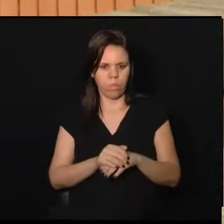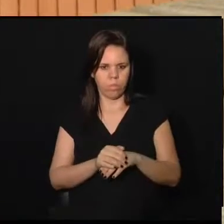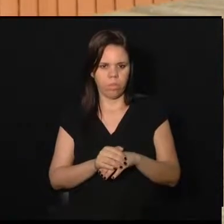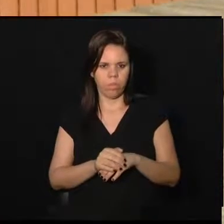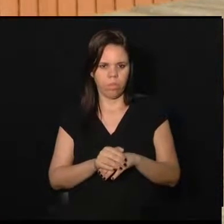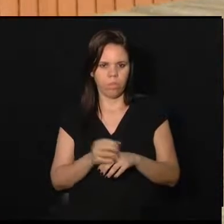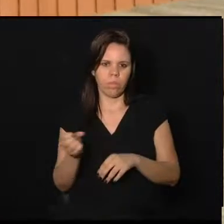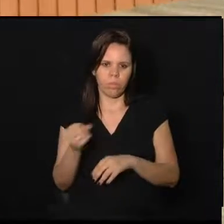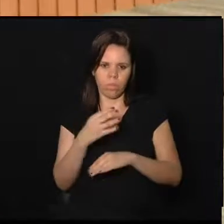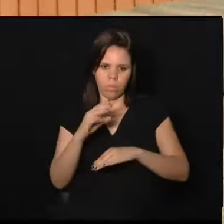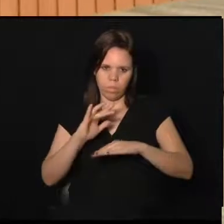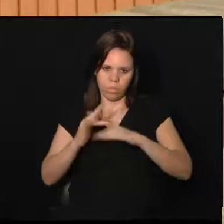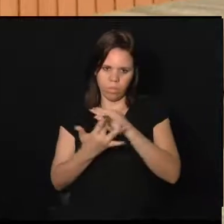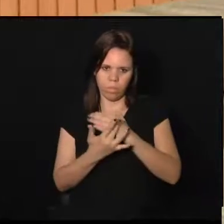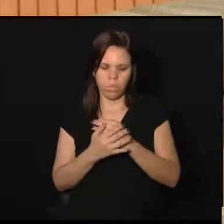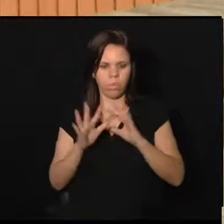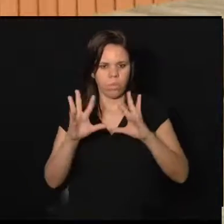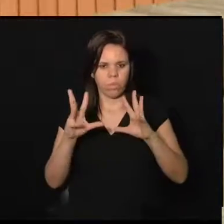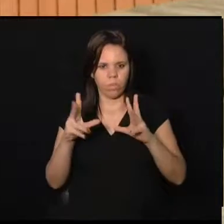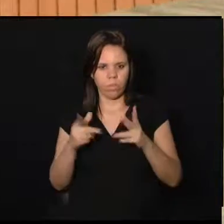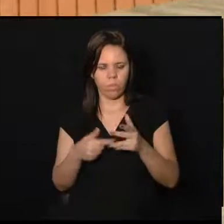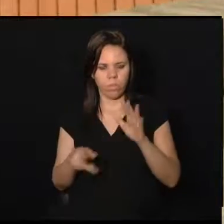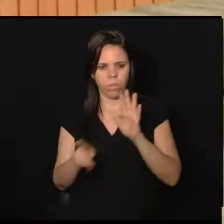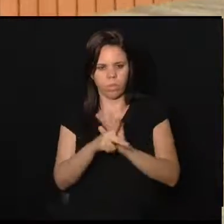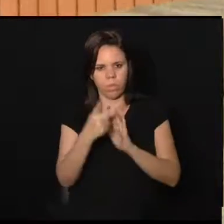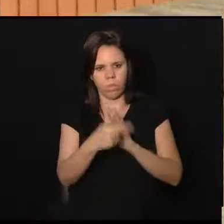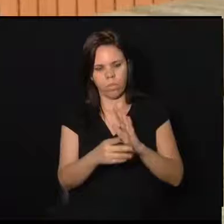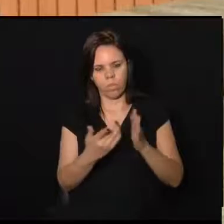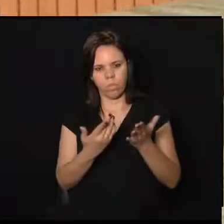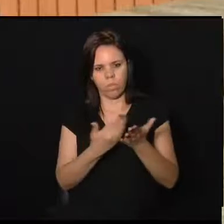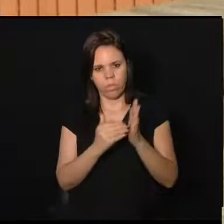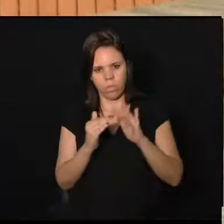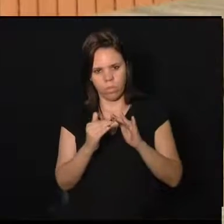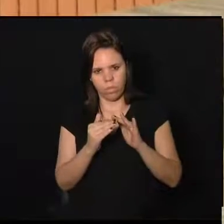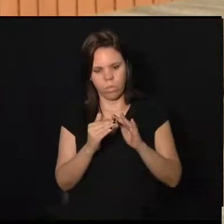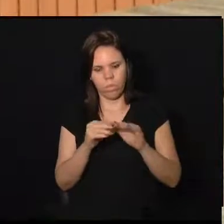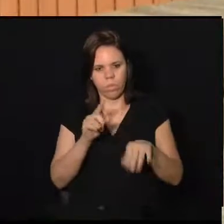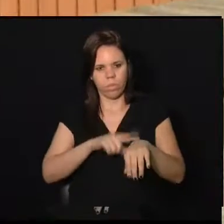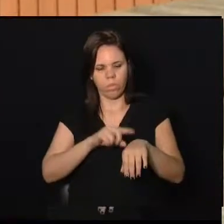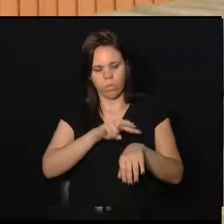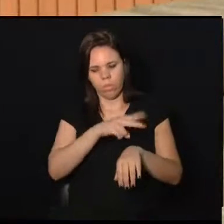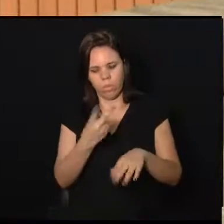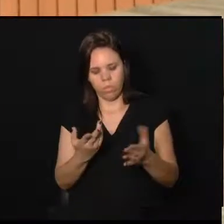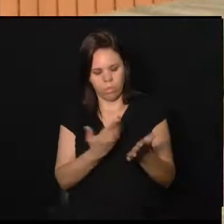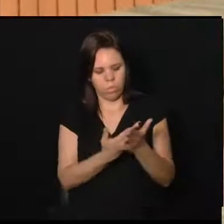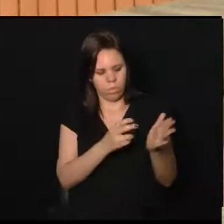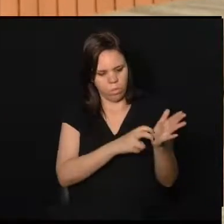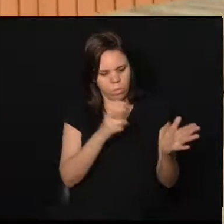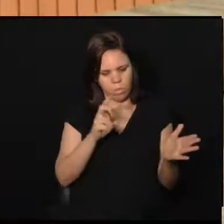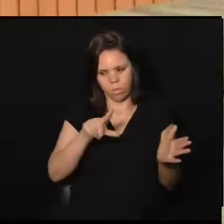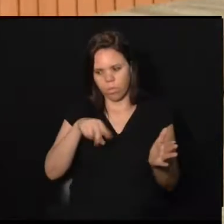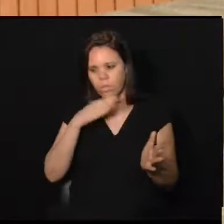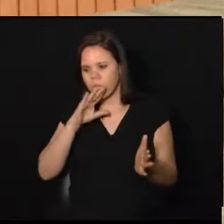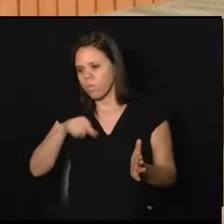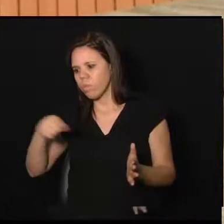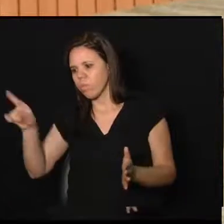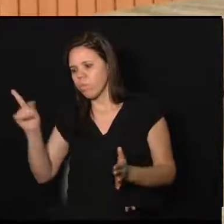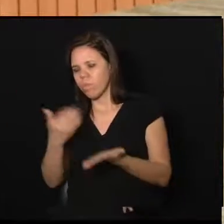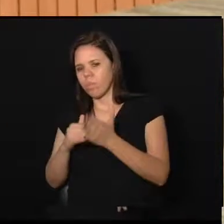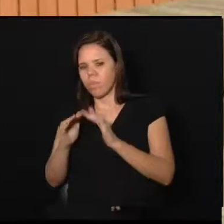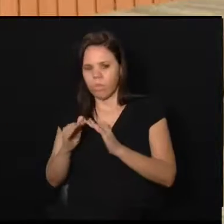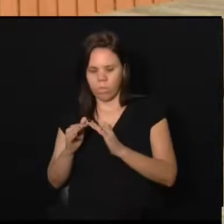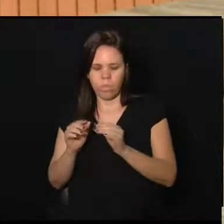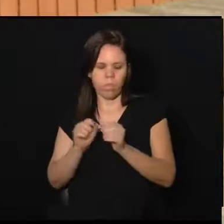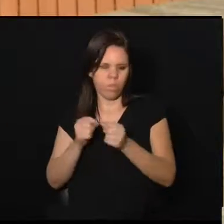novas mídias, tudo isso na própria escola, no contraturno. O estudante estuda de manhã, à tarde ele pode ir para a